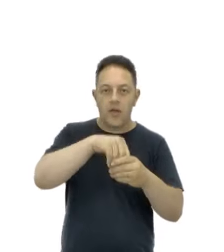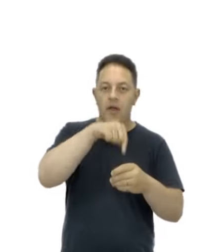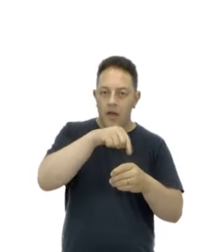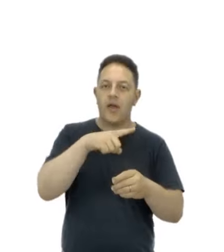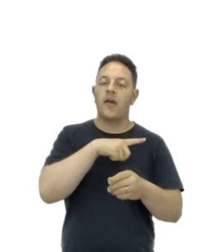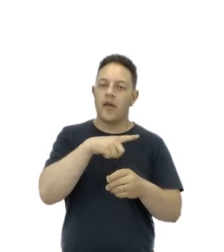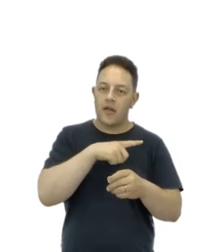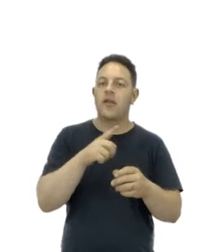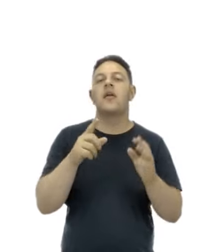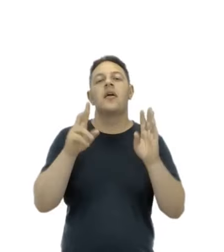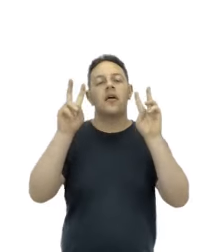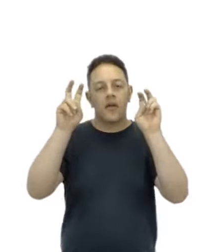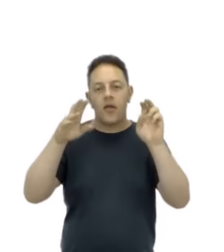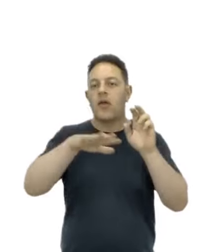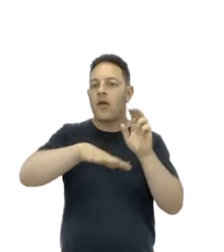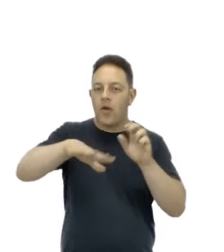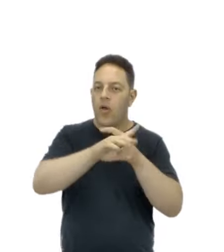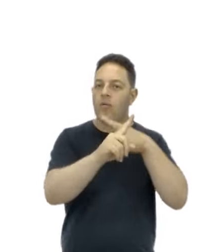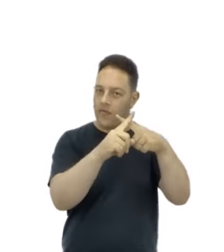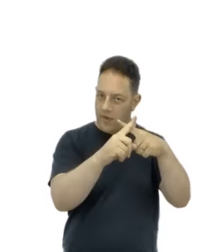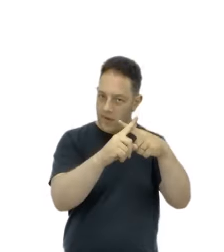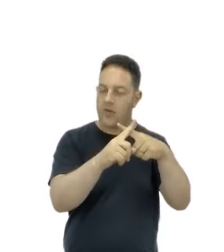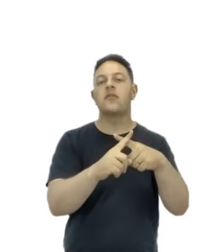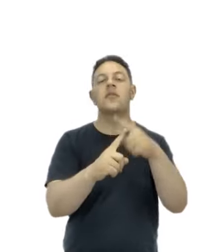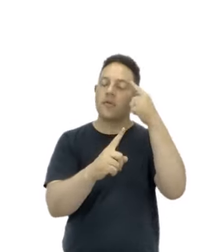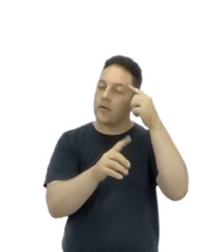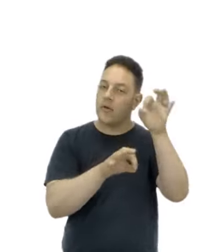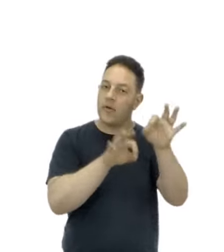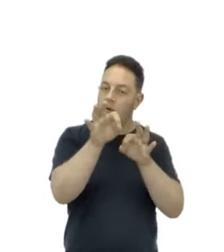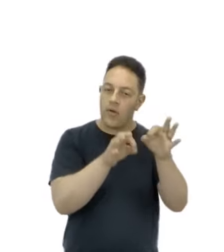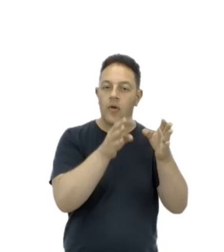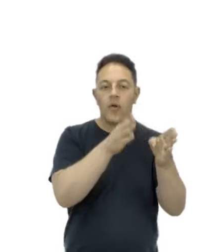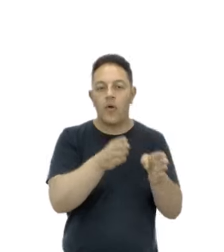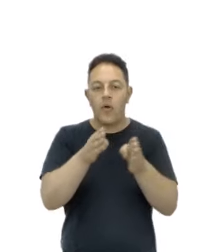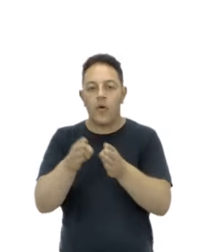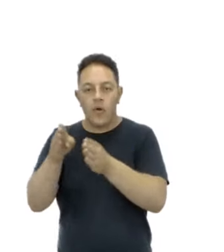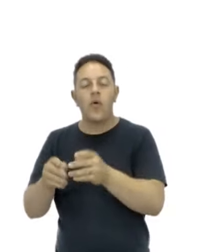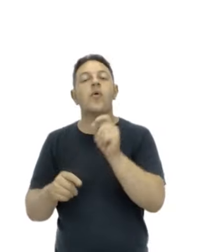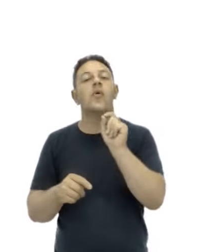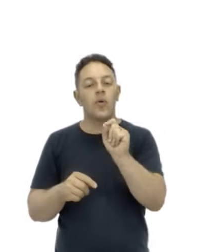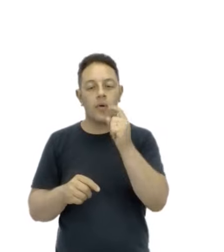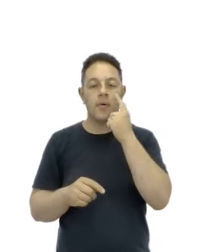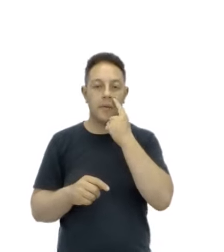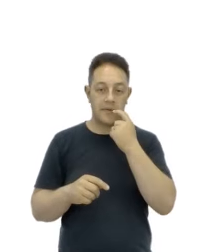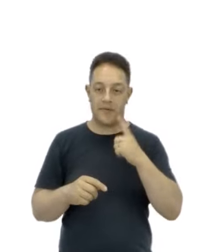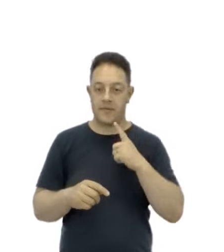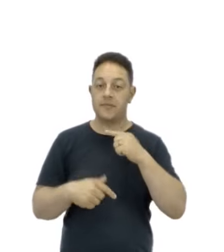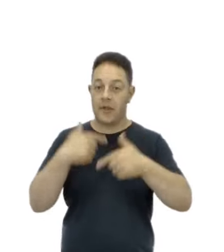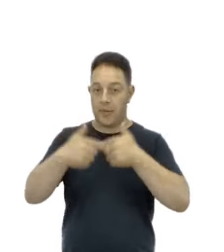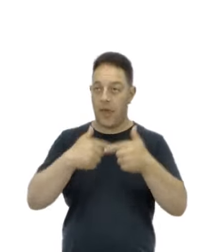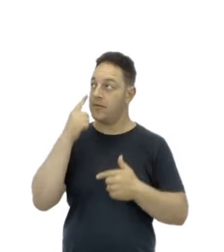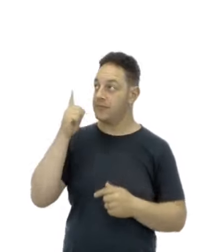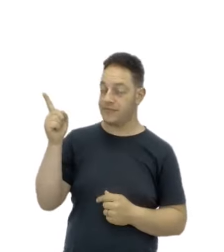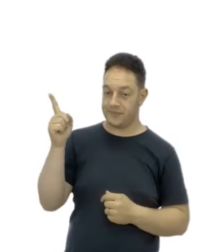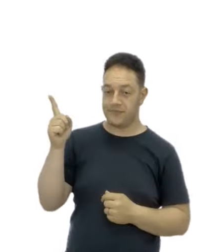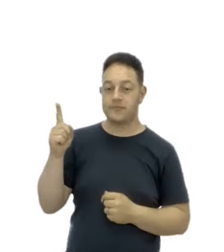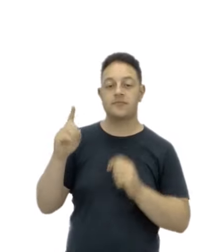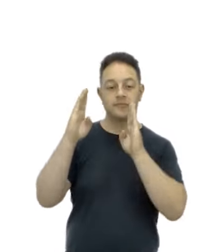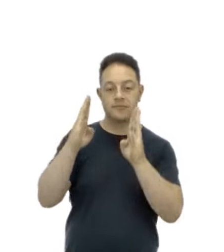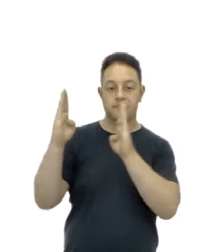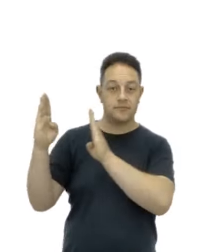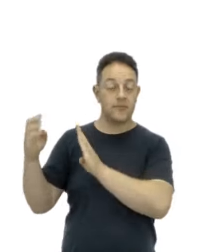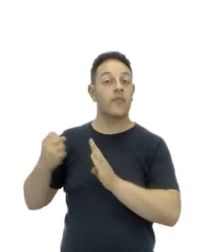com foco no campo multiplicativo, organizamos a seguinte sequência de trabalho. Na sequência